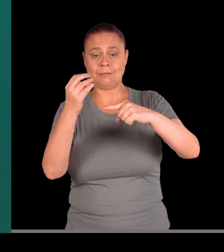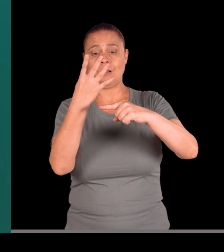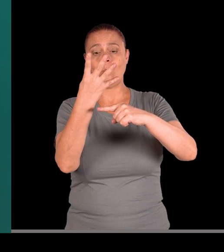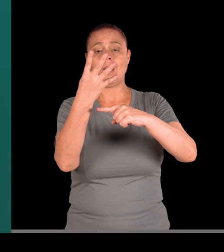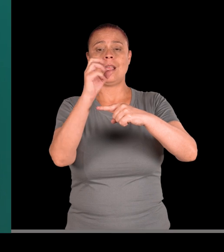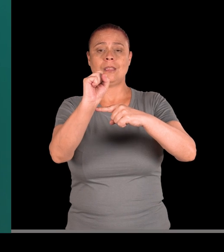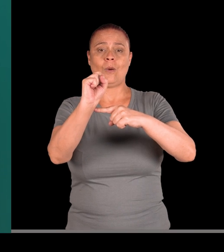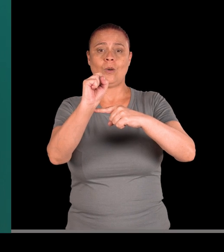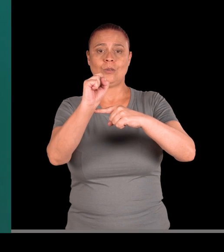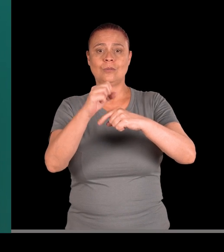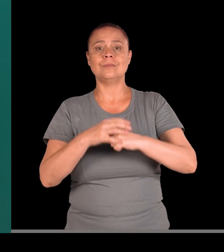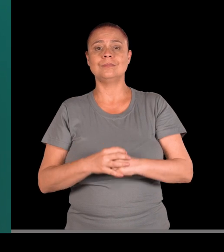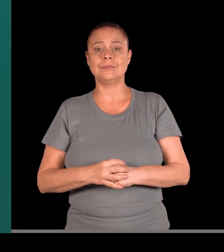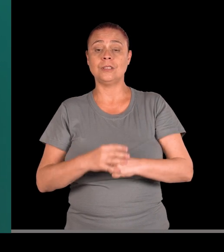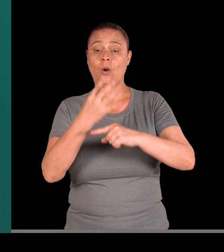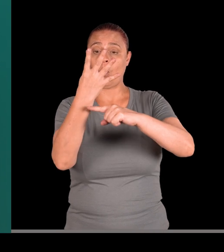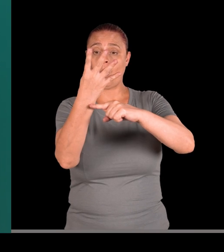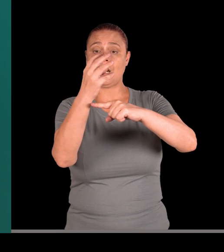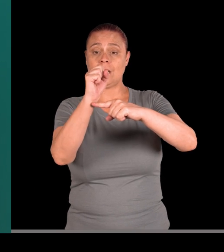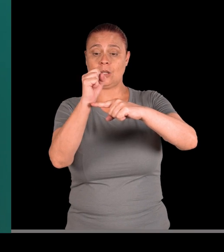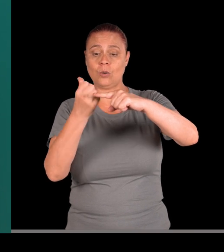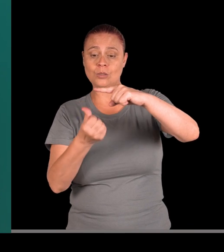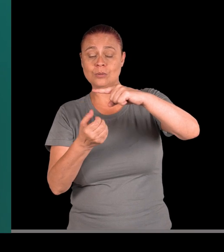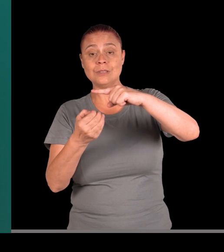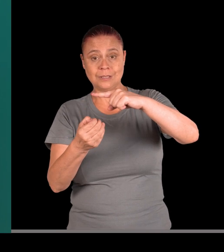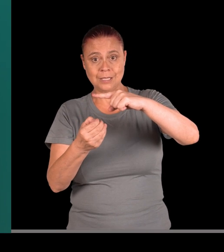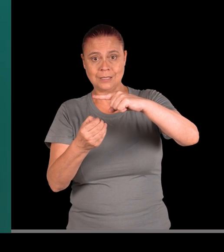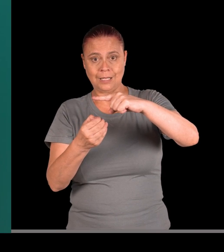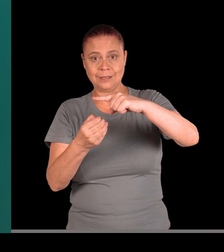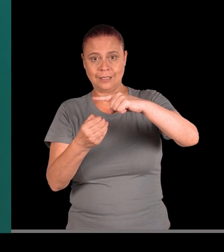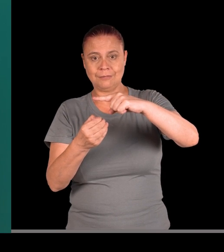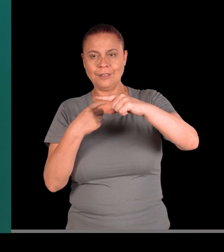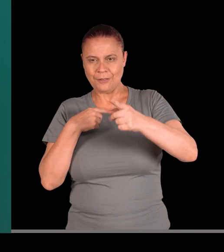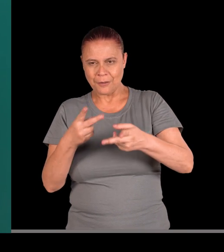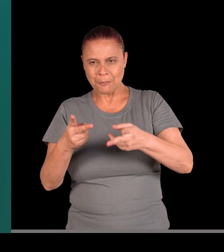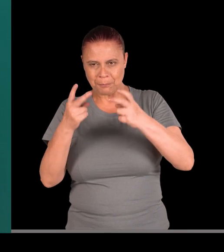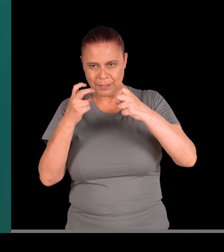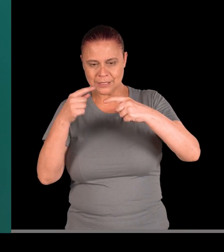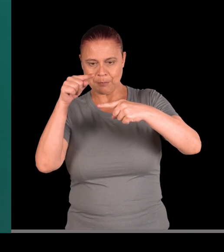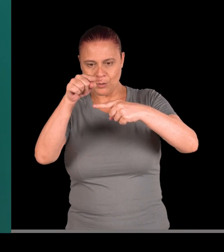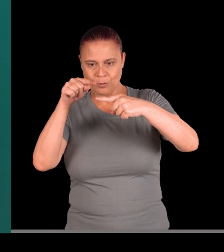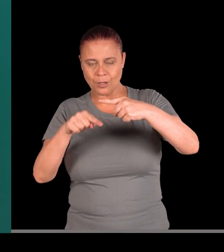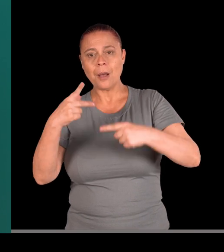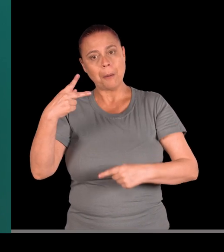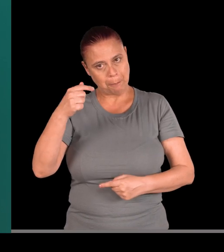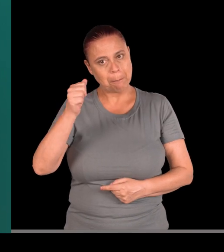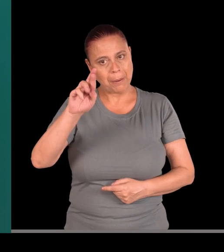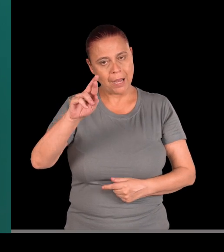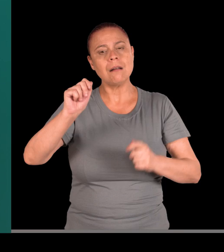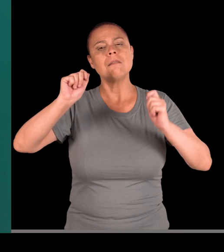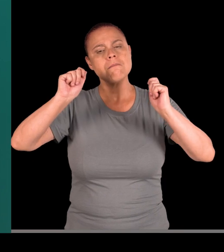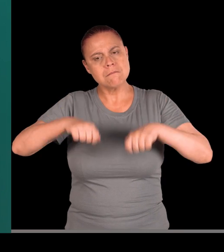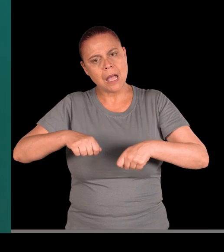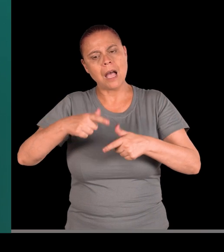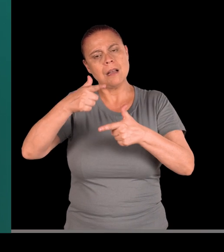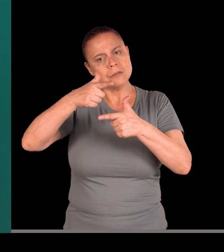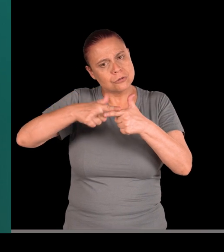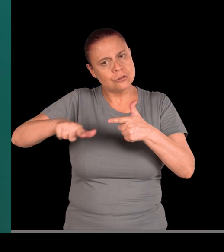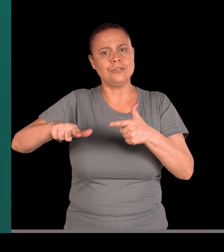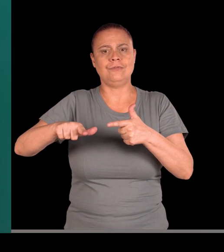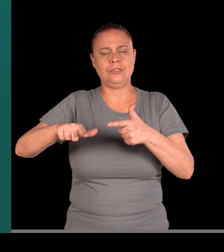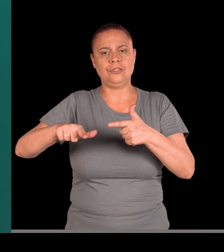30, 48. 48 sessentavos. Percebam que os dois são pares. Então, eu